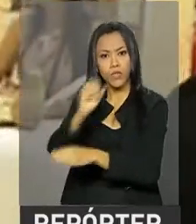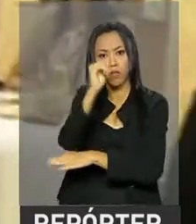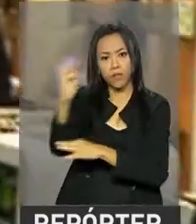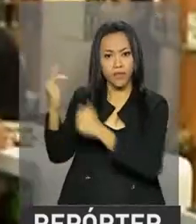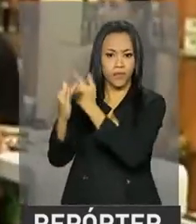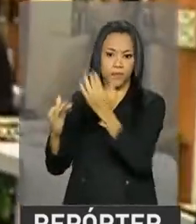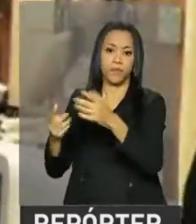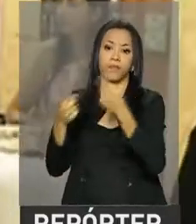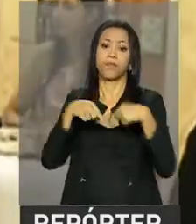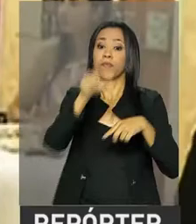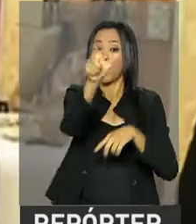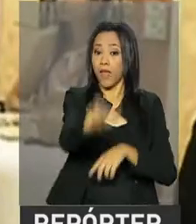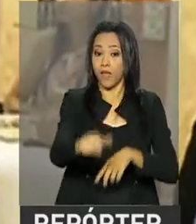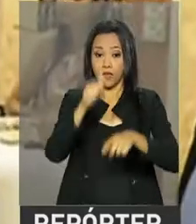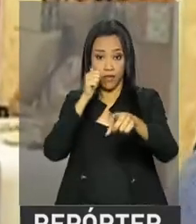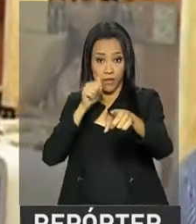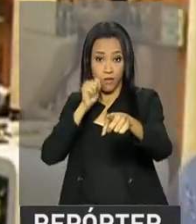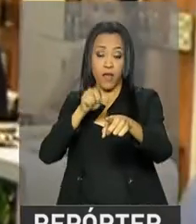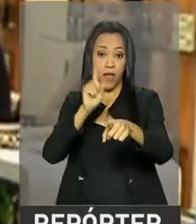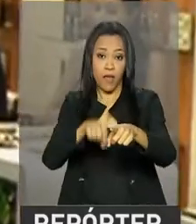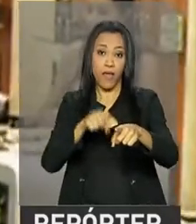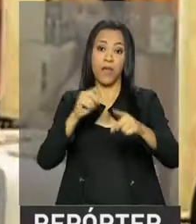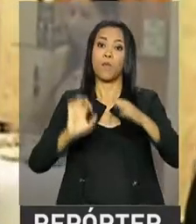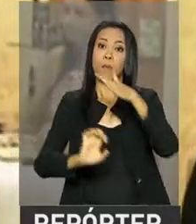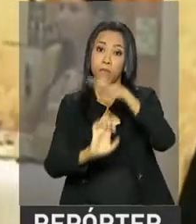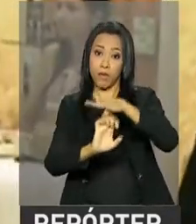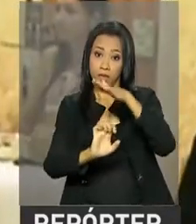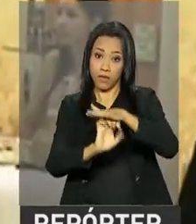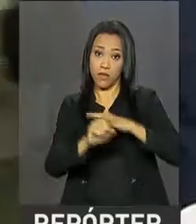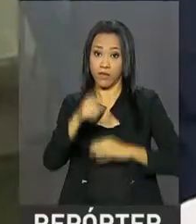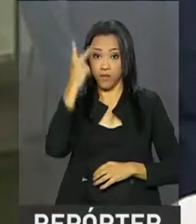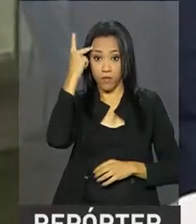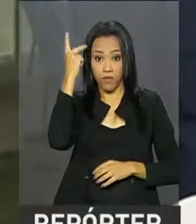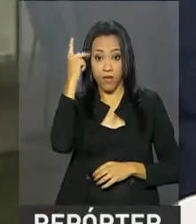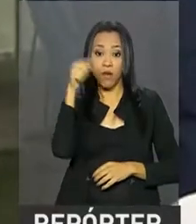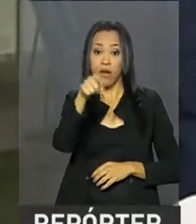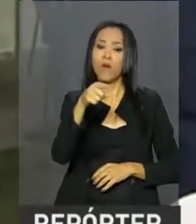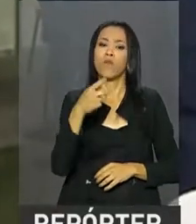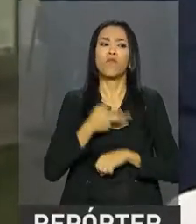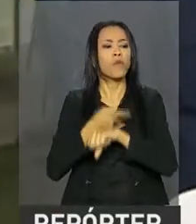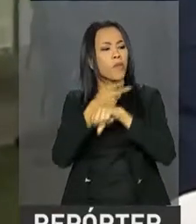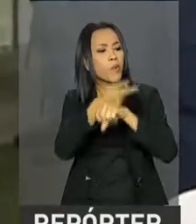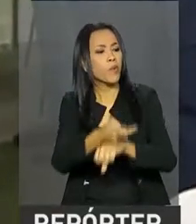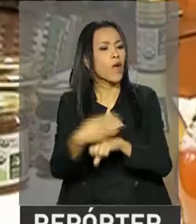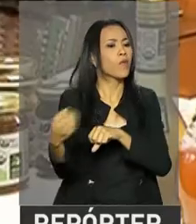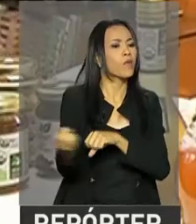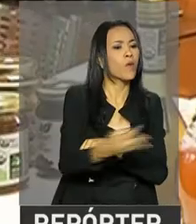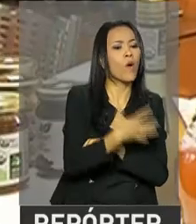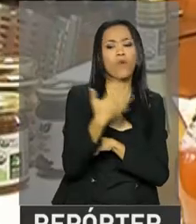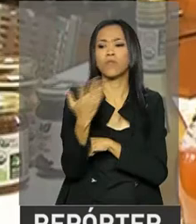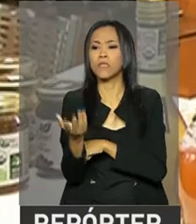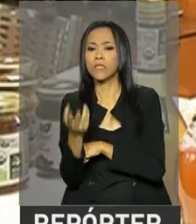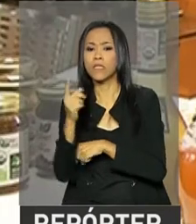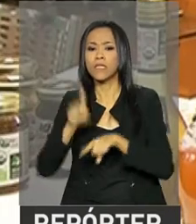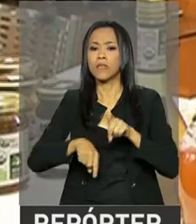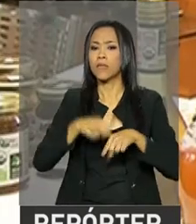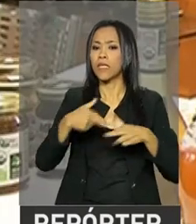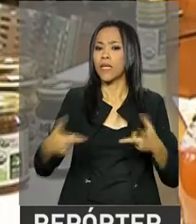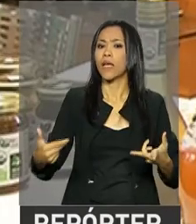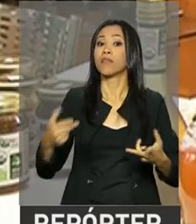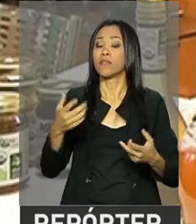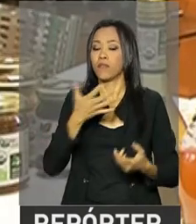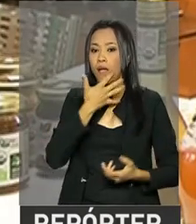Patrícia Lousada, dona de uma loja de produtos orgânicos em São Paulo, veio à feira à procura de novos fornecedores e mercadorias e